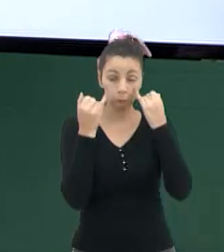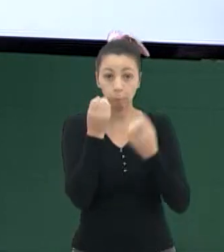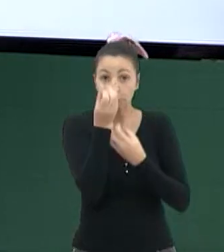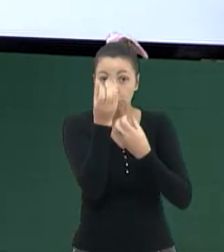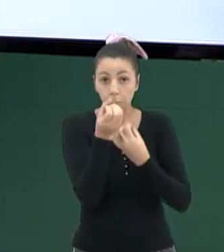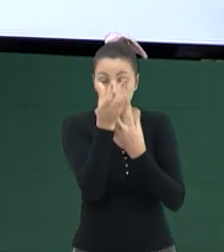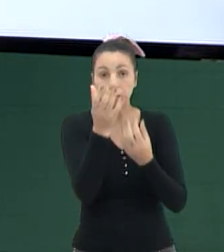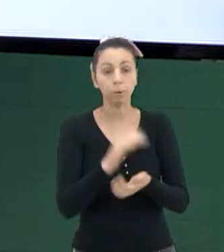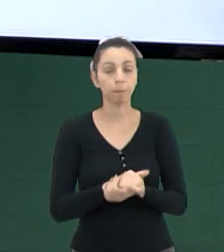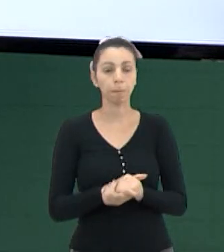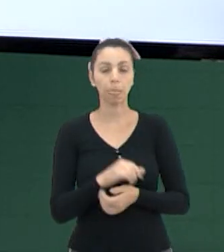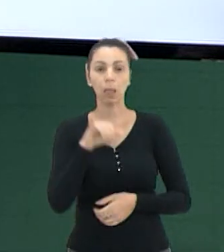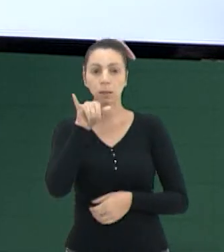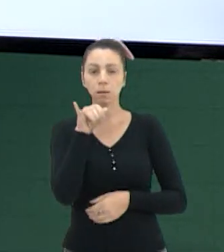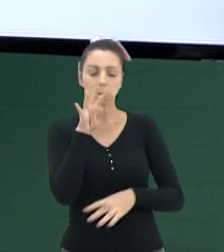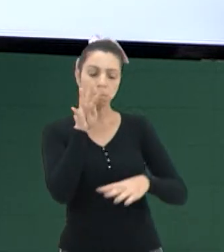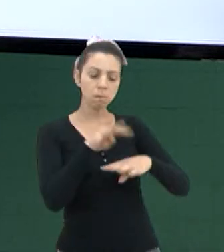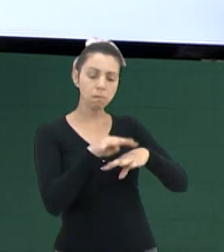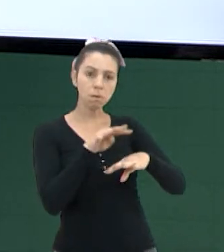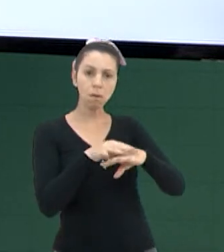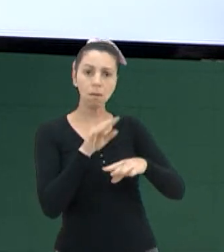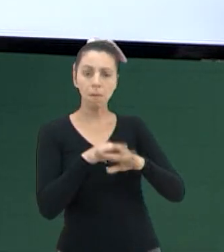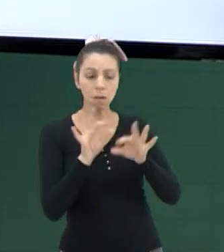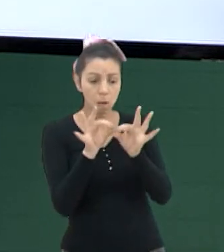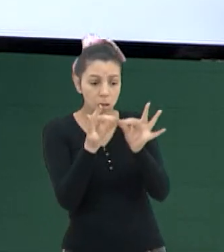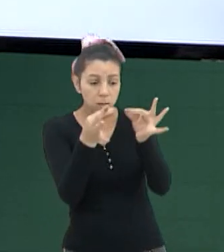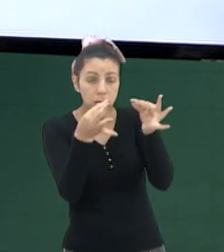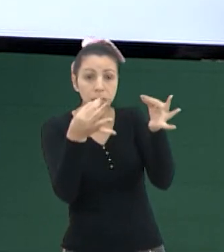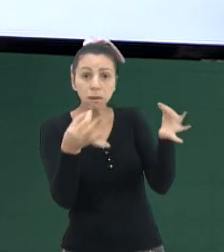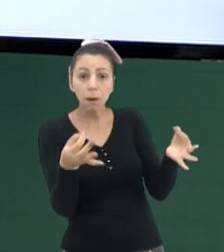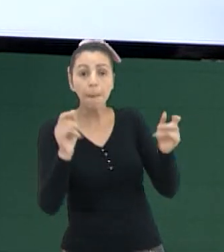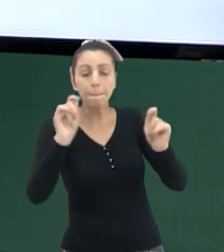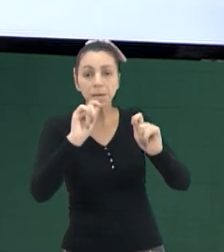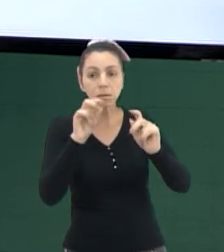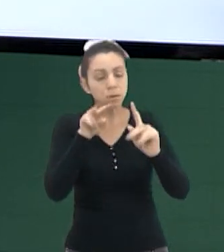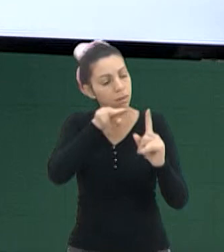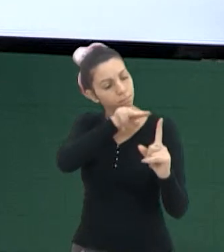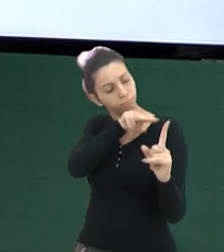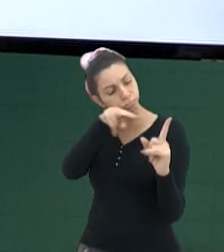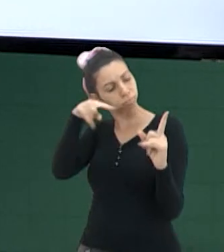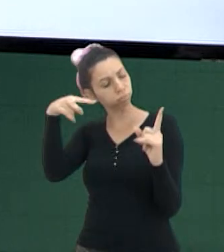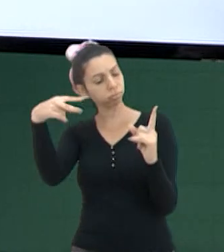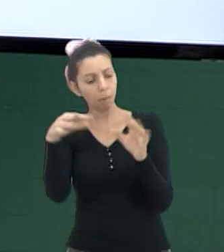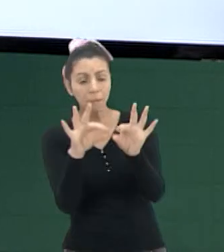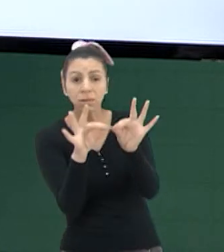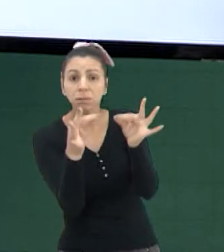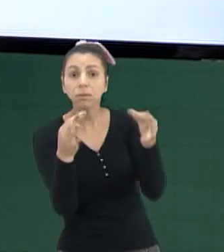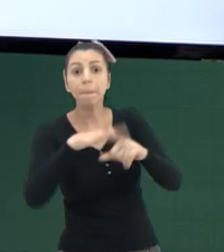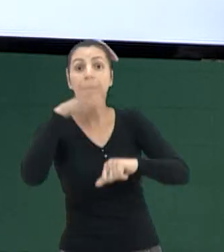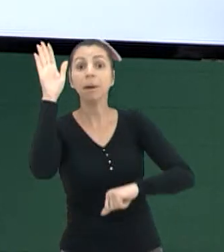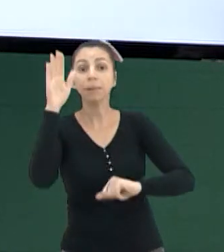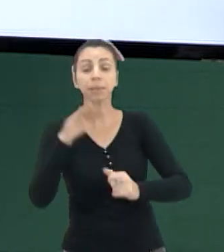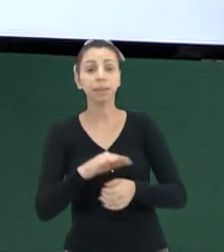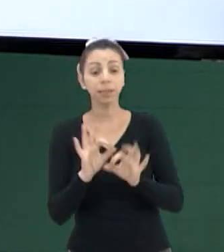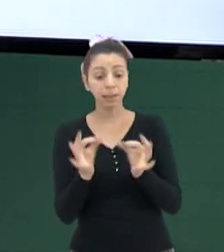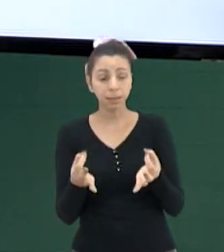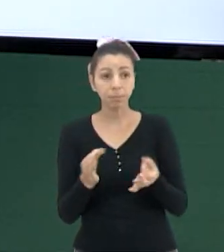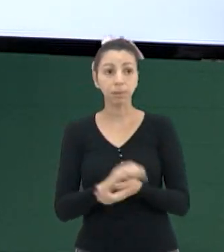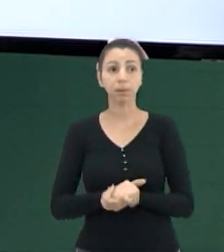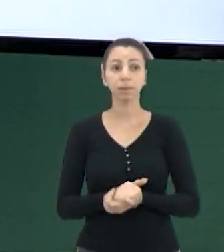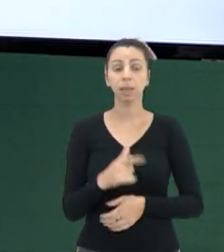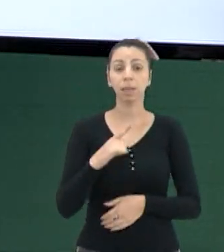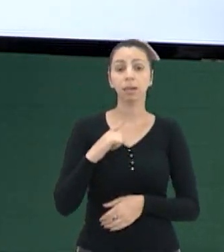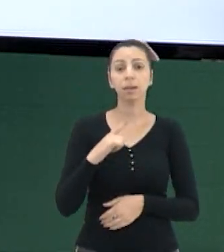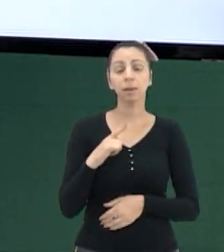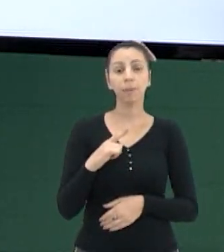é simples. Se você olhar do lado da forma mais simples do que eu tenho. Então, vamos ver. O triângulo ACD,